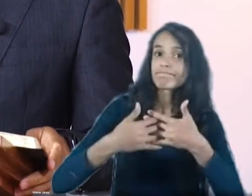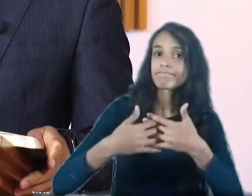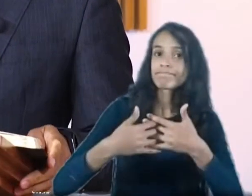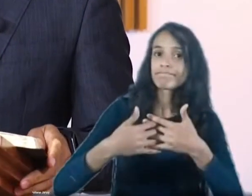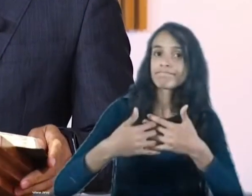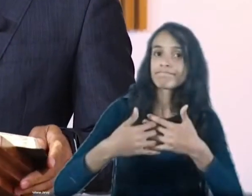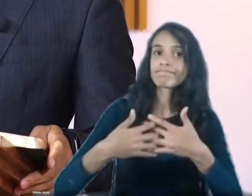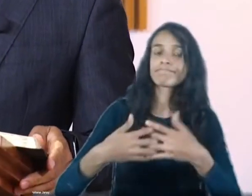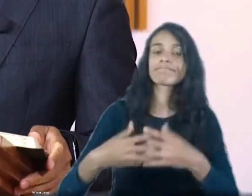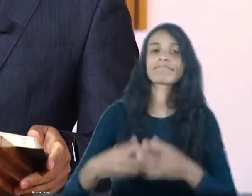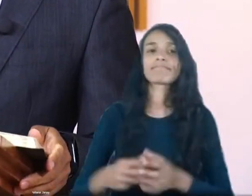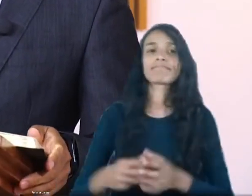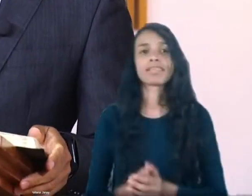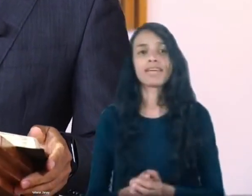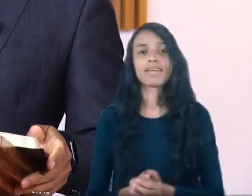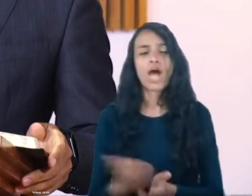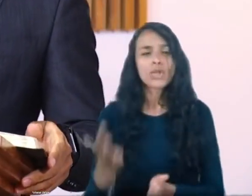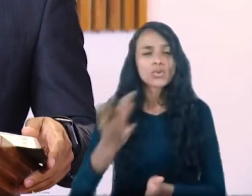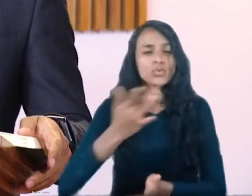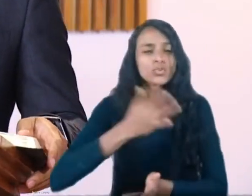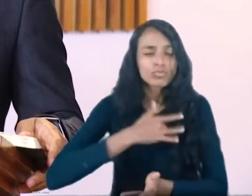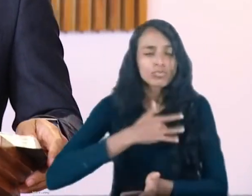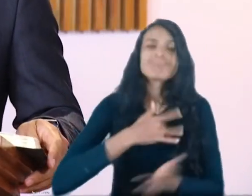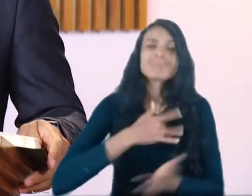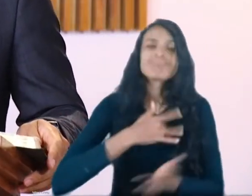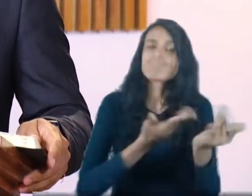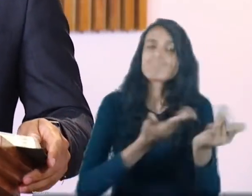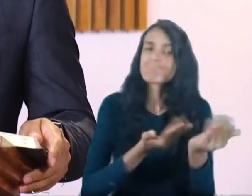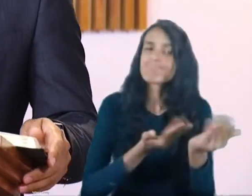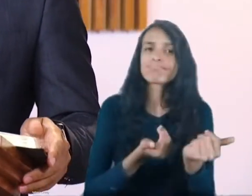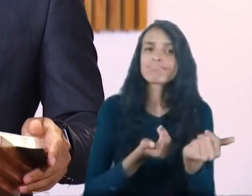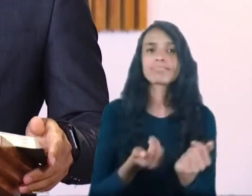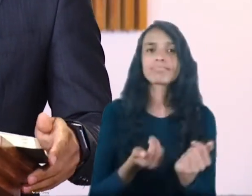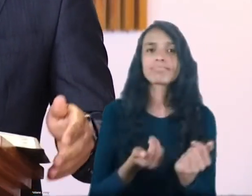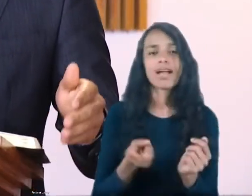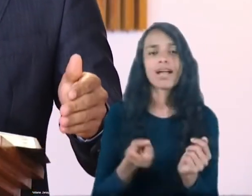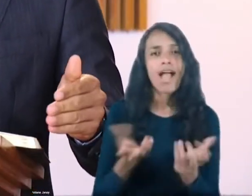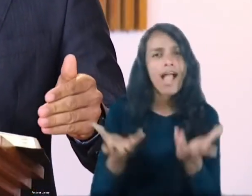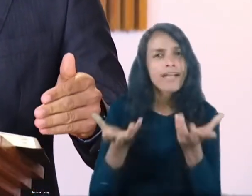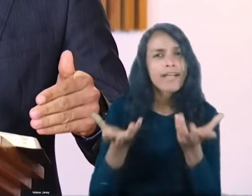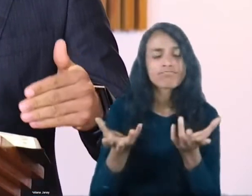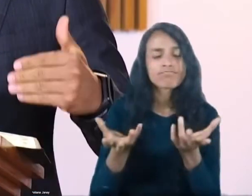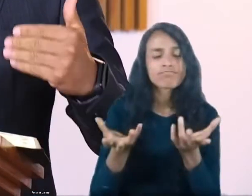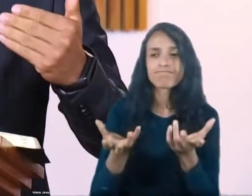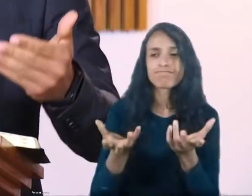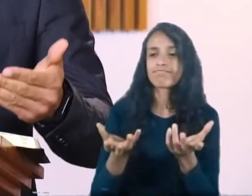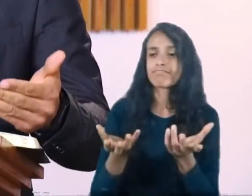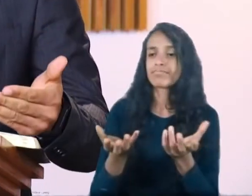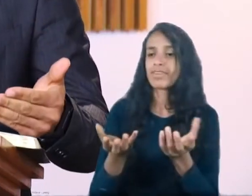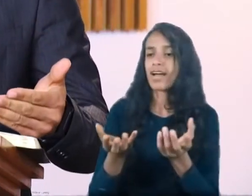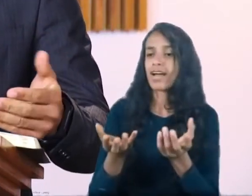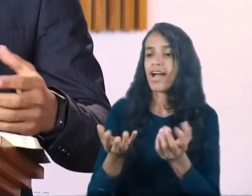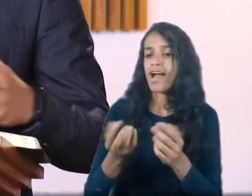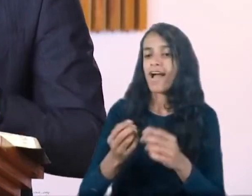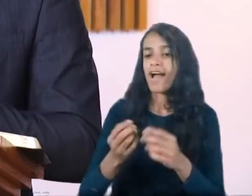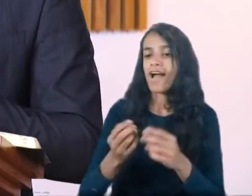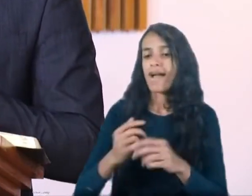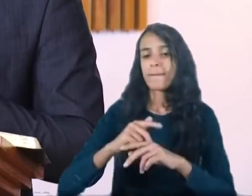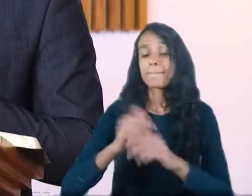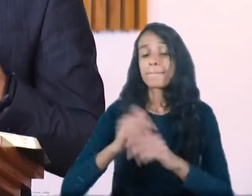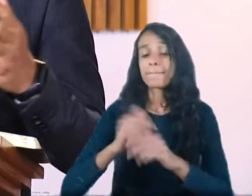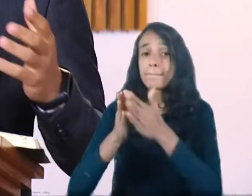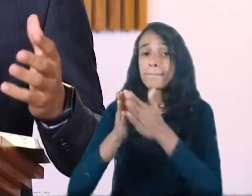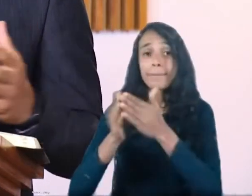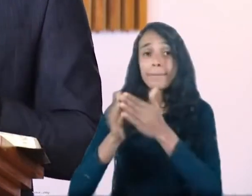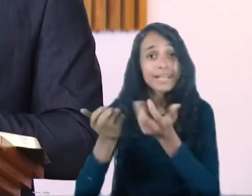jovens. Nós sempre queremos e buscamos conquistar almas para Cristo e